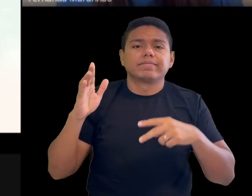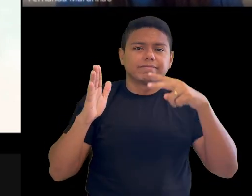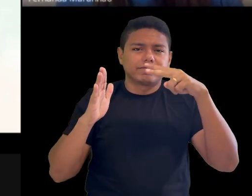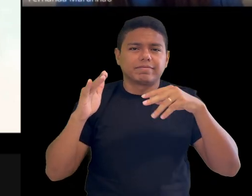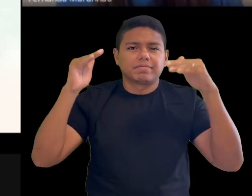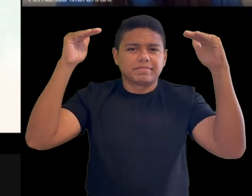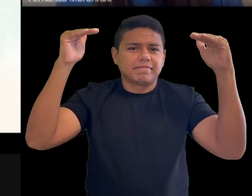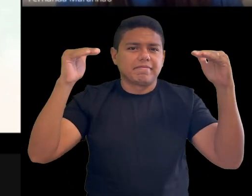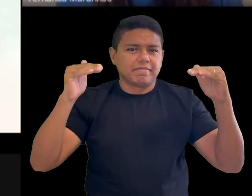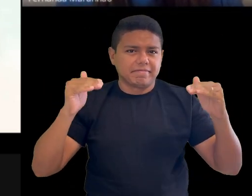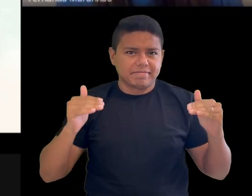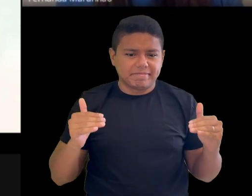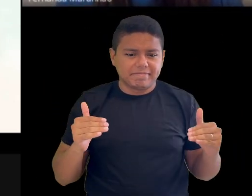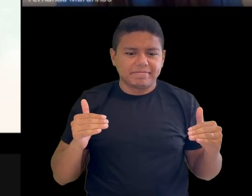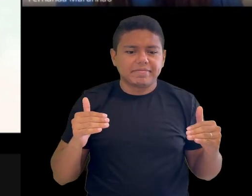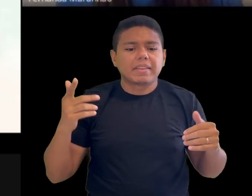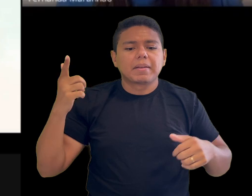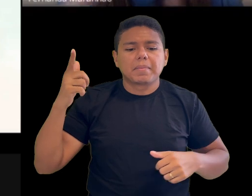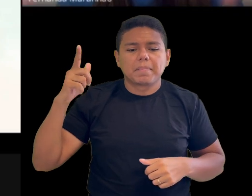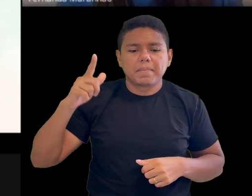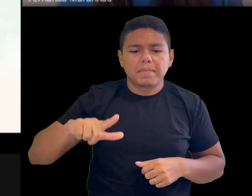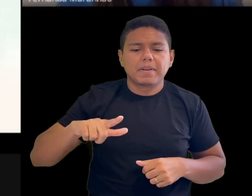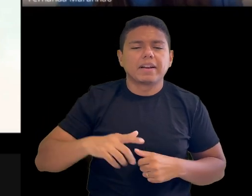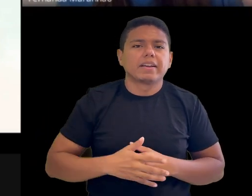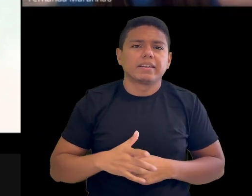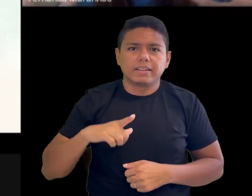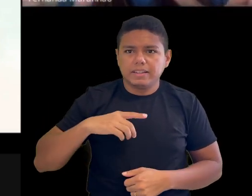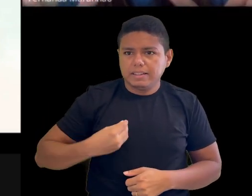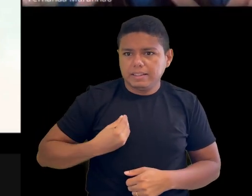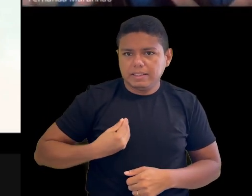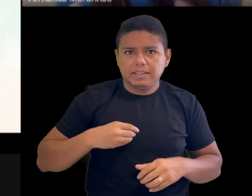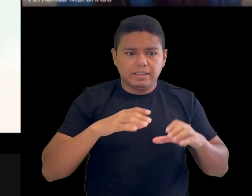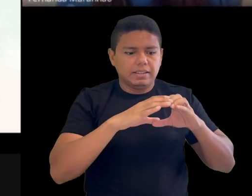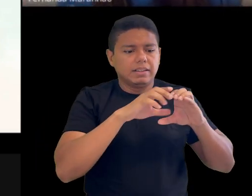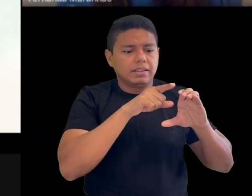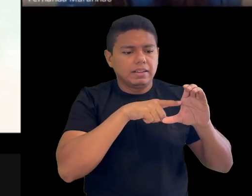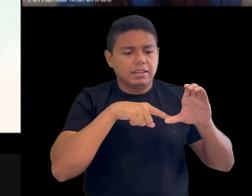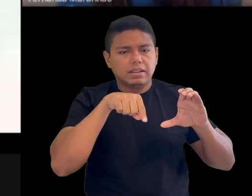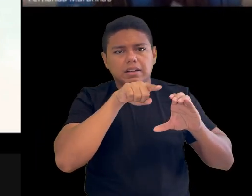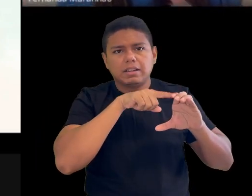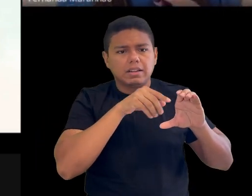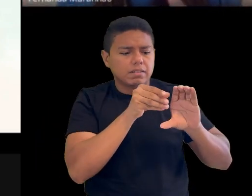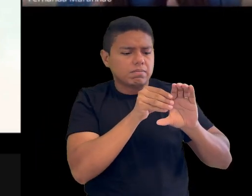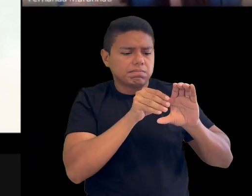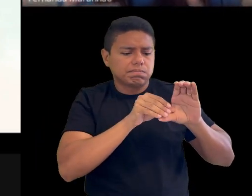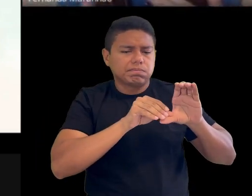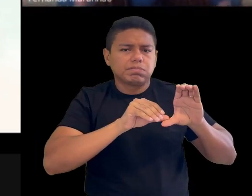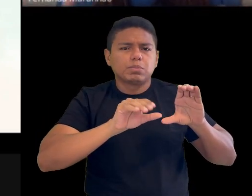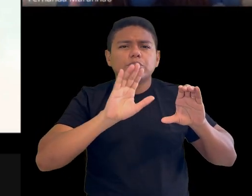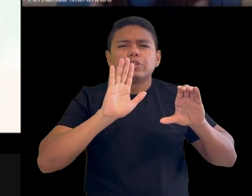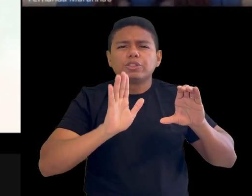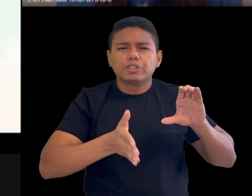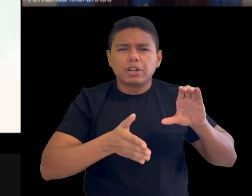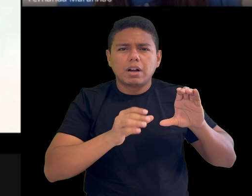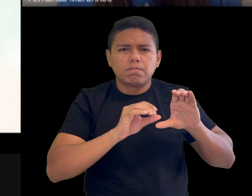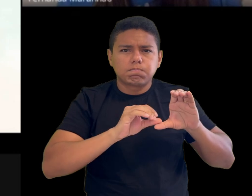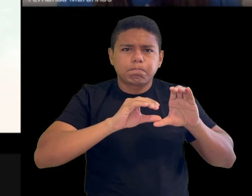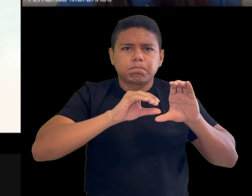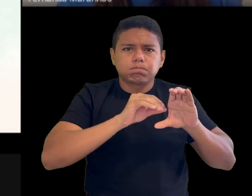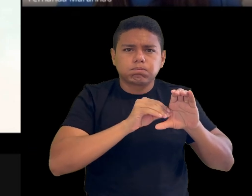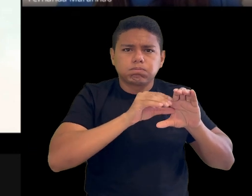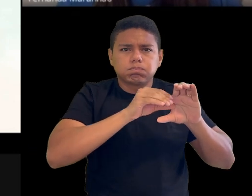descolamento, a presença de uma placenta circunvalada, cujas bordas já são previamente elevadas, então isso facilitaria o